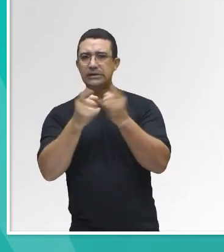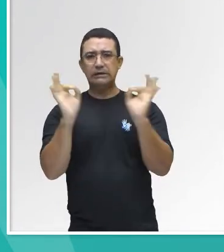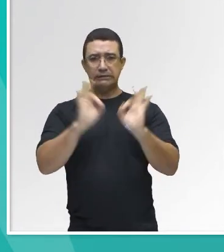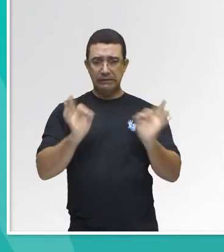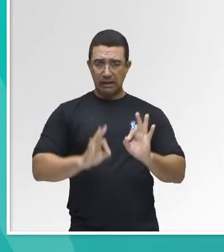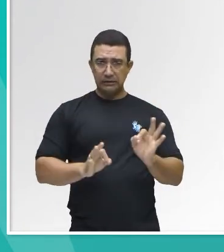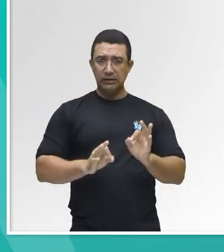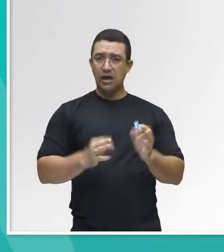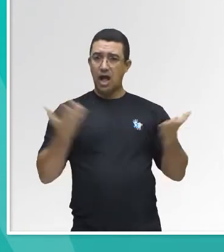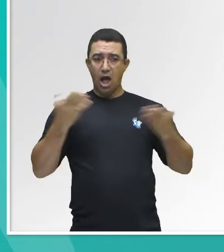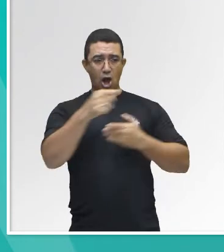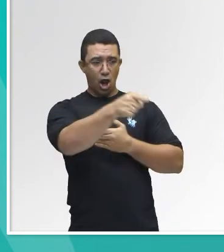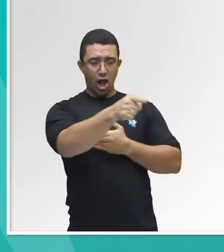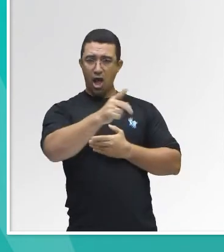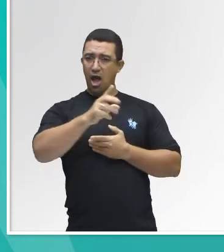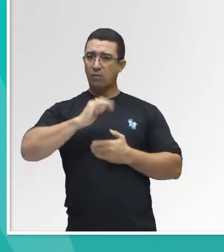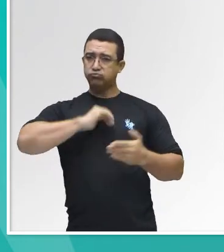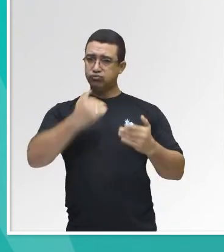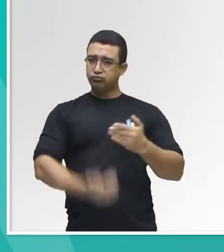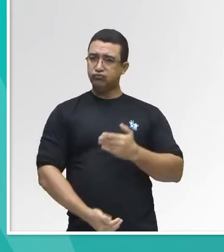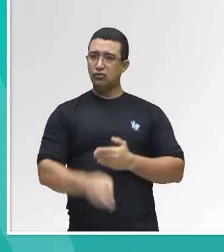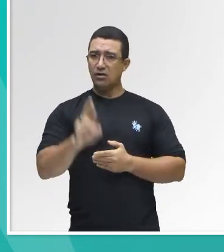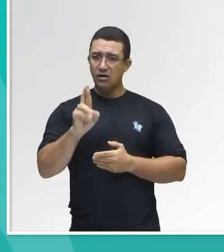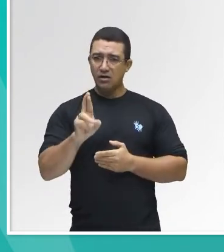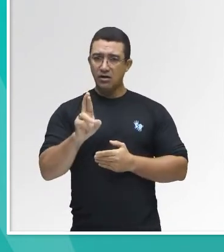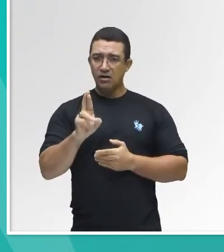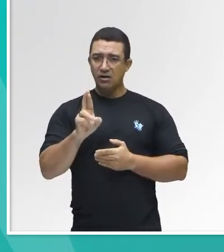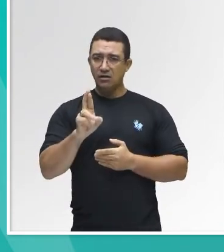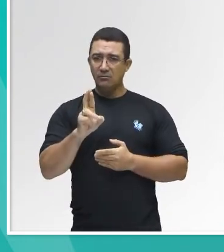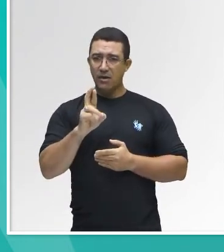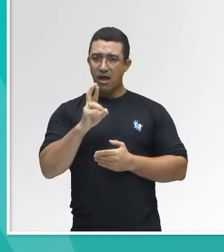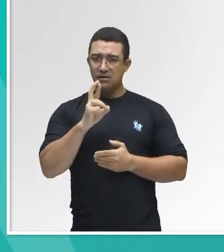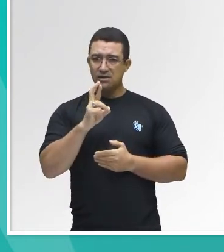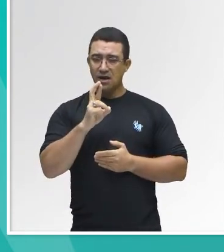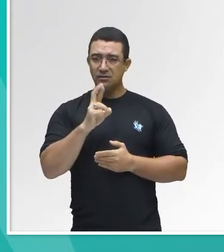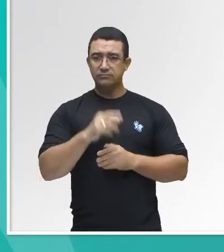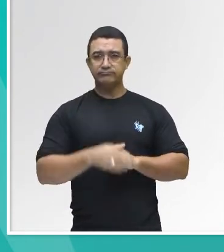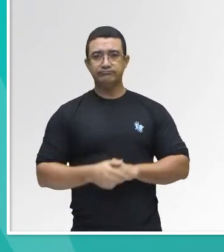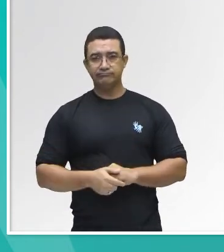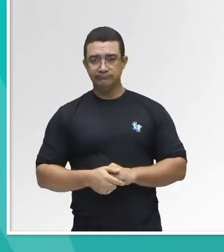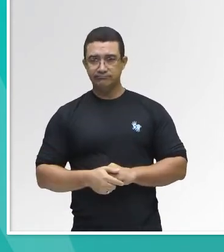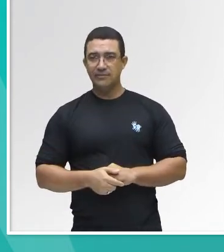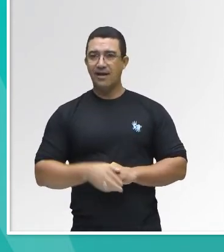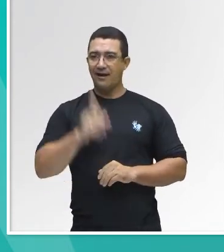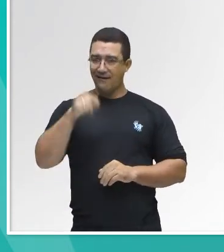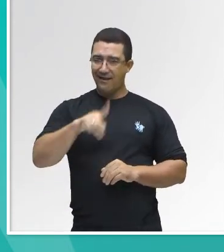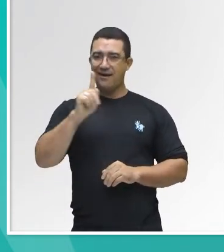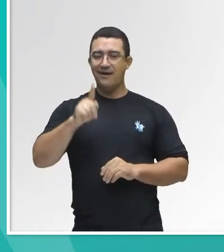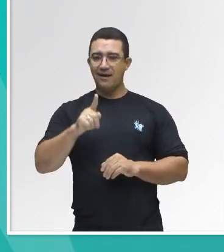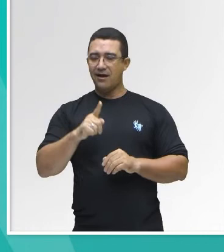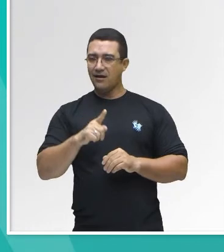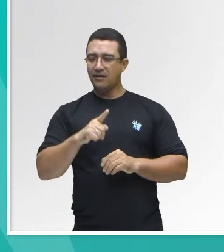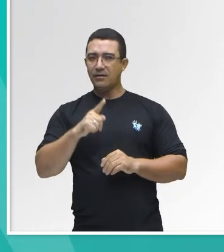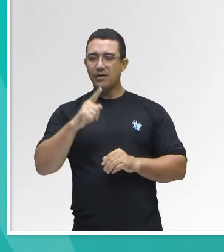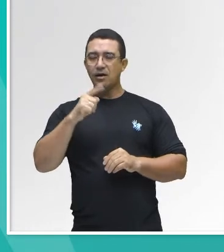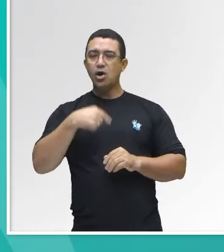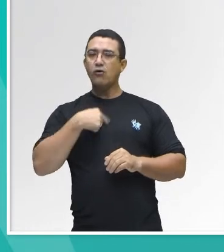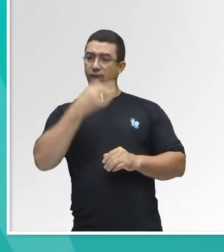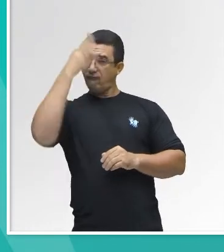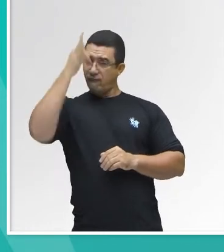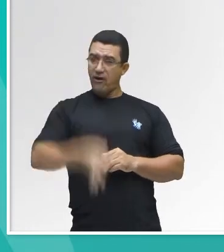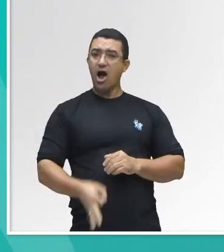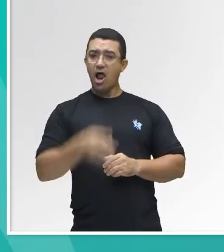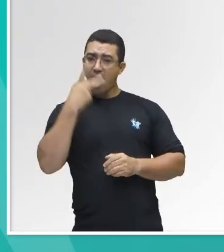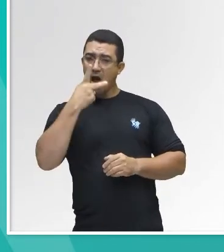eu estou colocando aqui o raciocínio, né, por causa e efeito. Eu afirmo